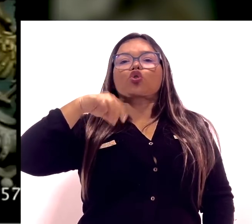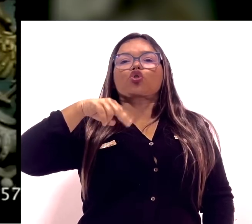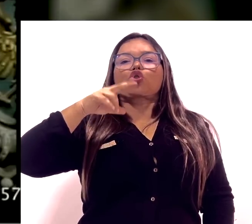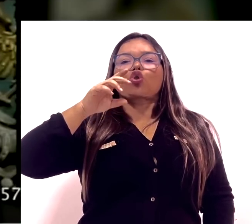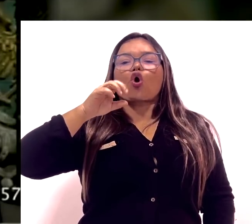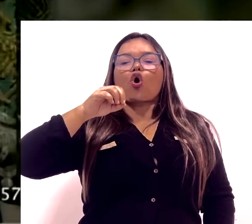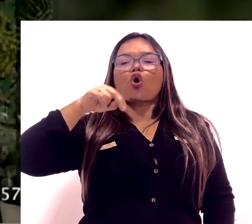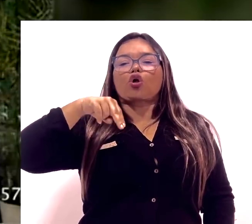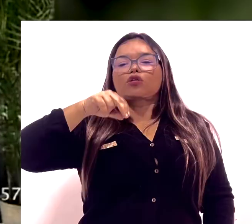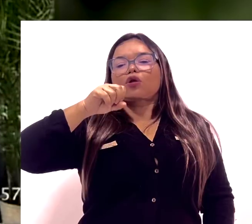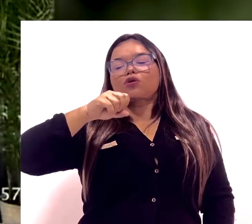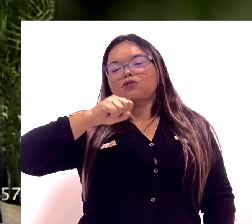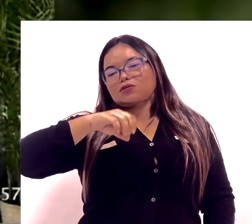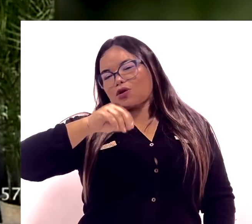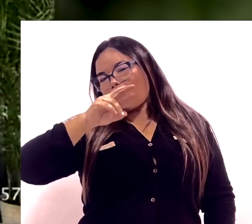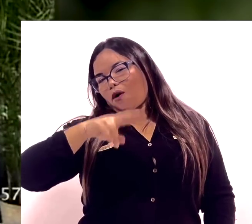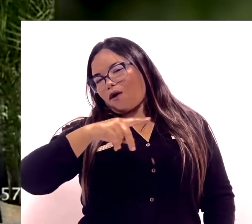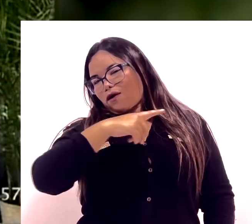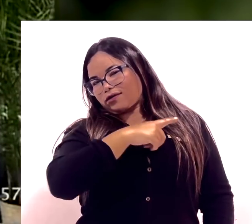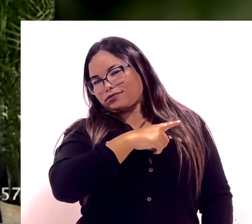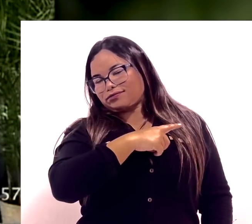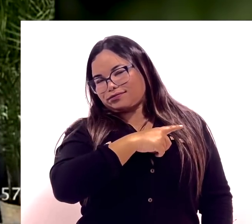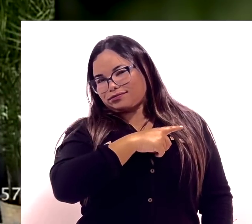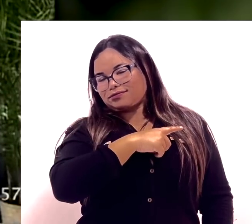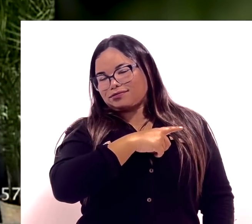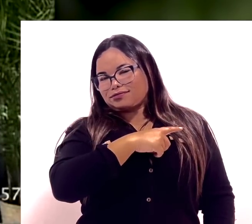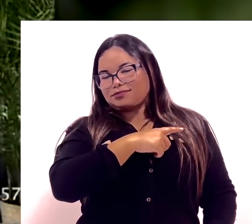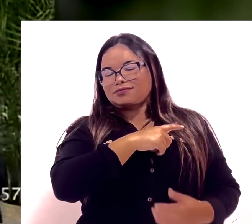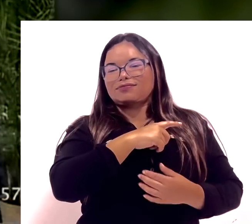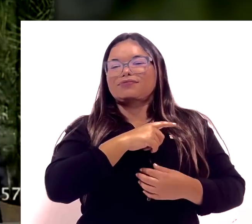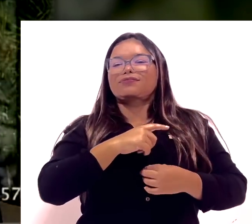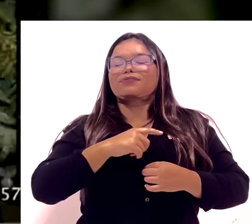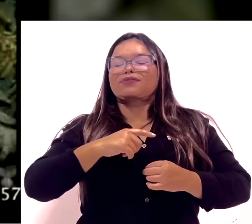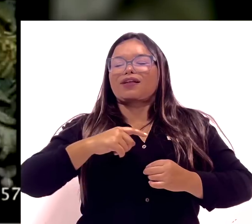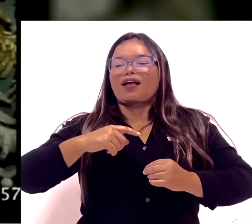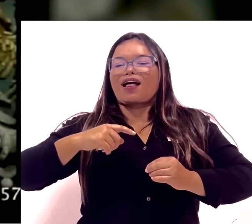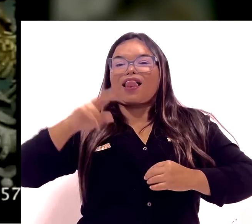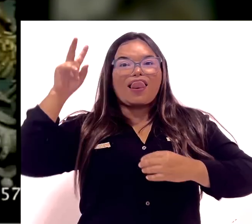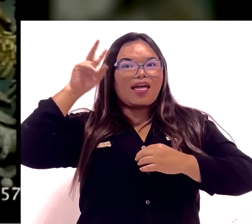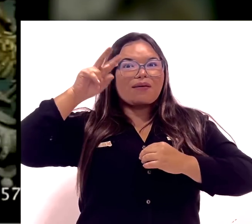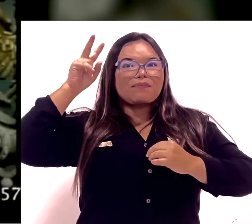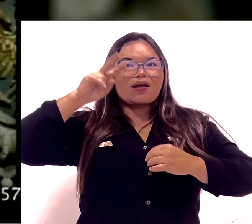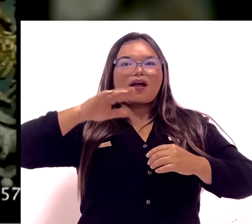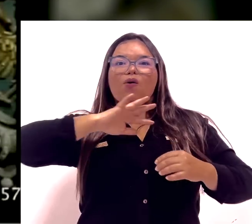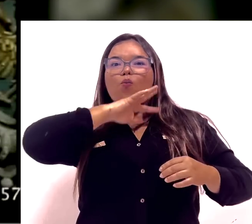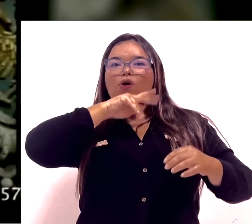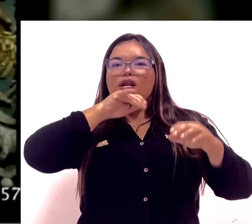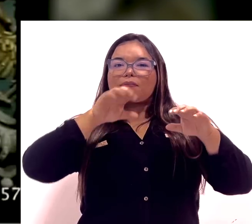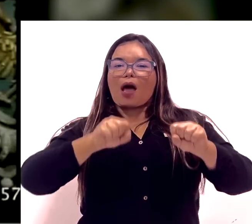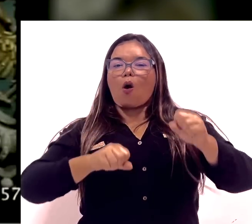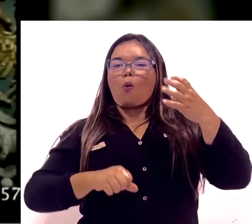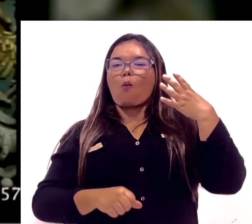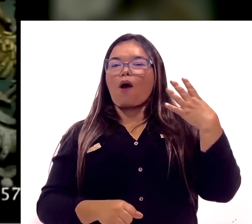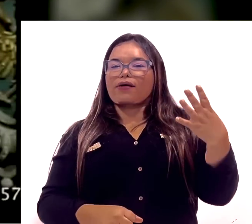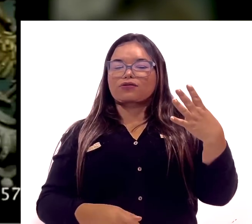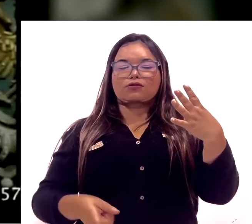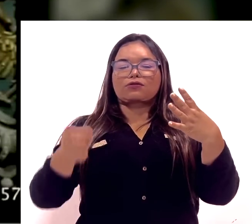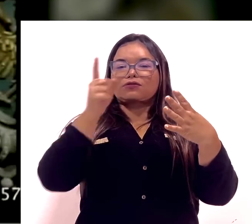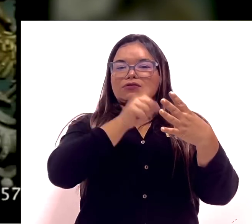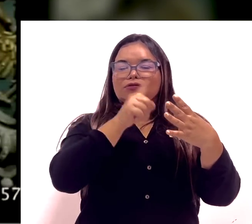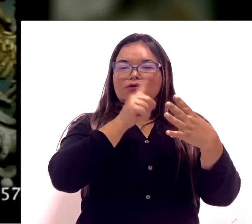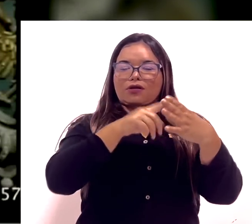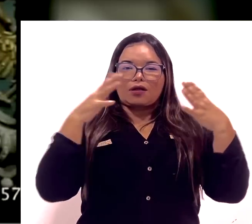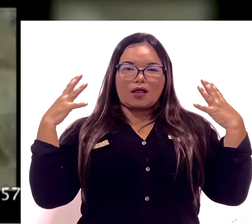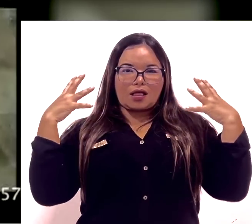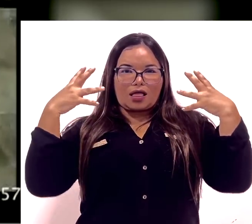Portanto, quem é que os reformadores dizem que o leão com asas de águia representa? Babilônia. Se formos ao